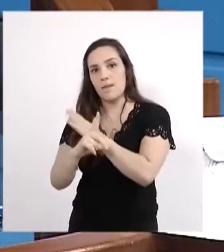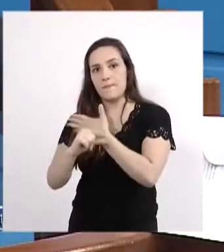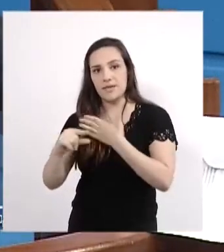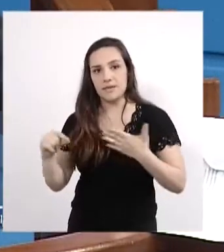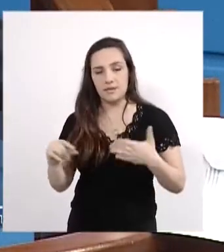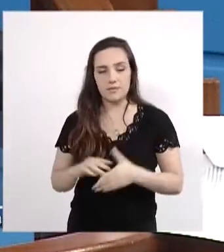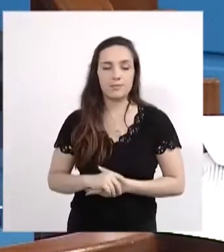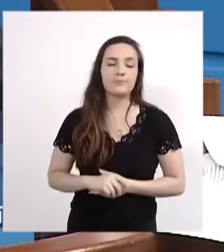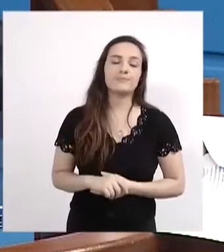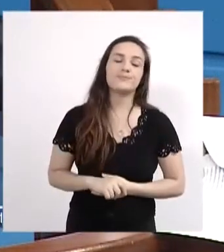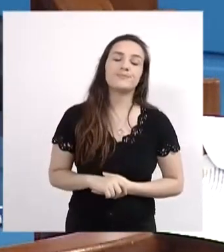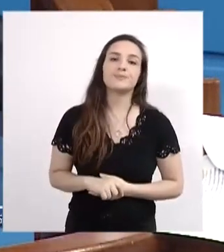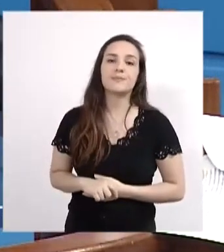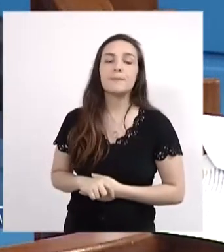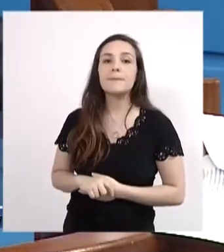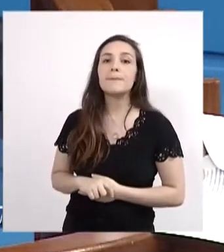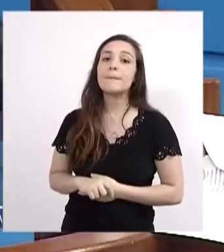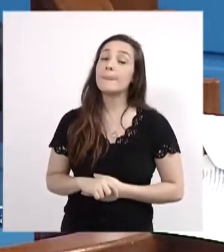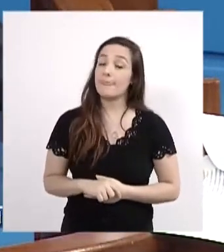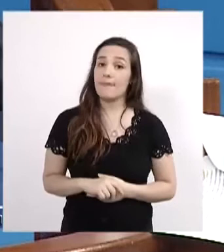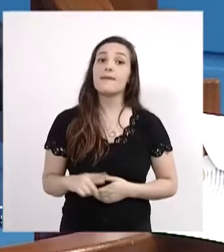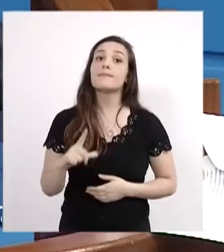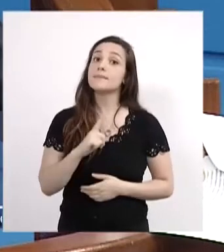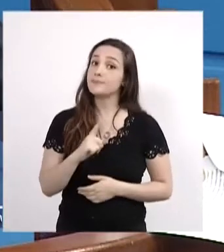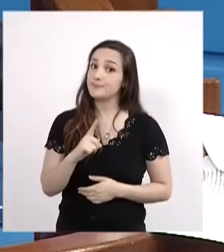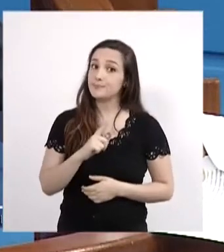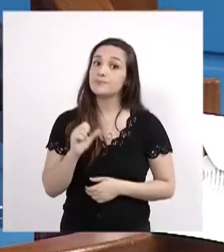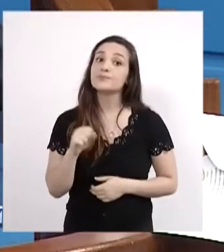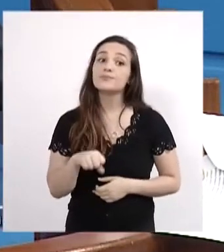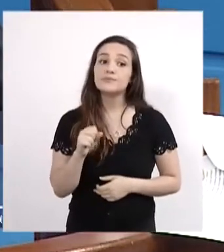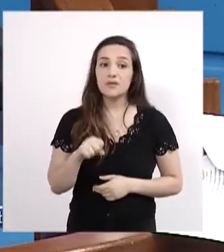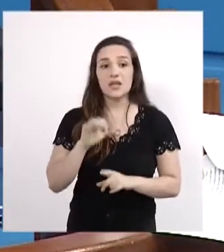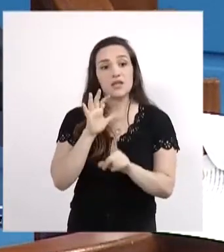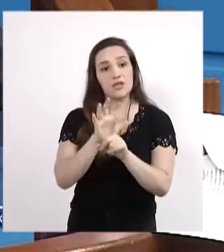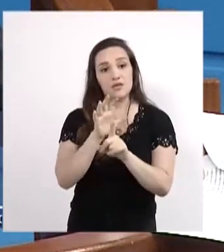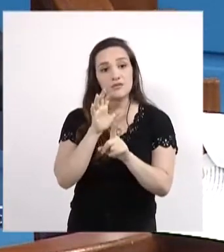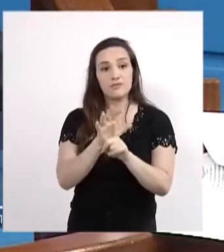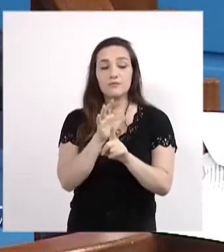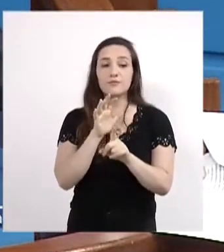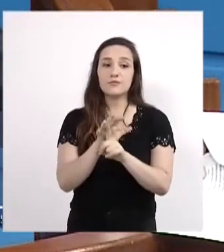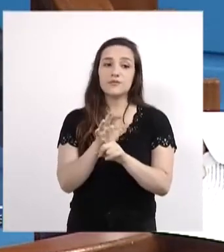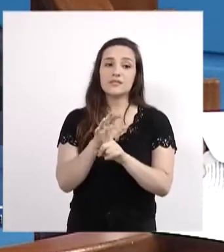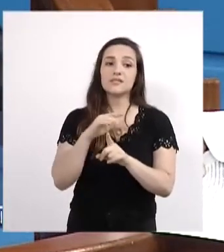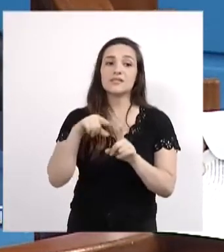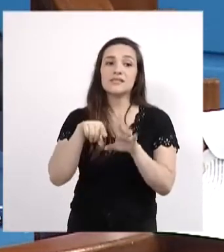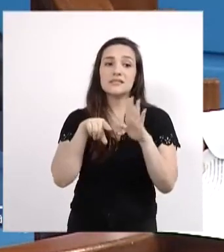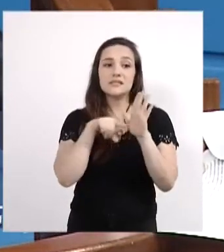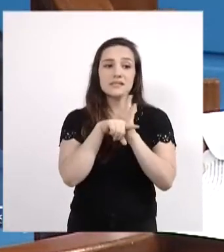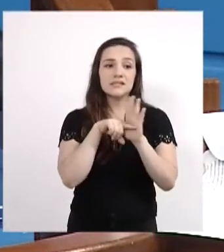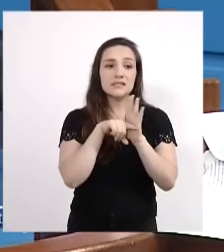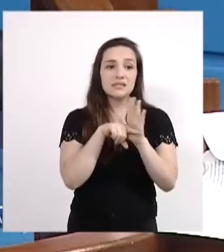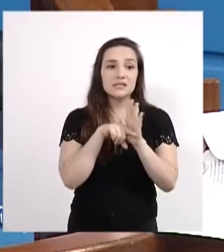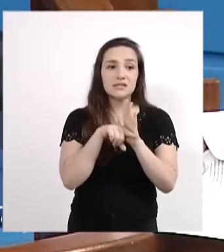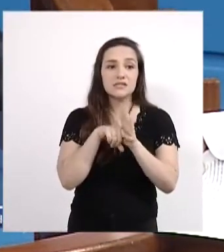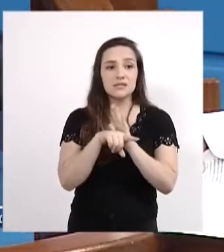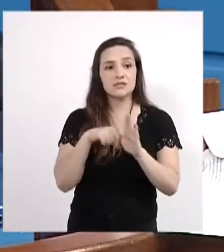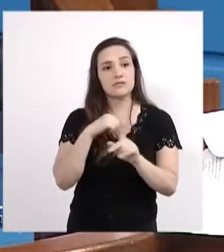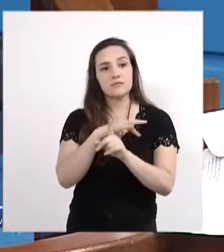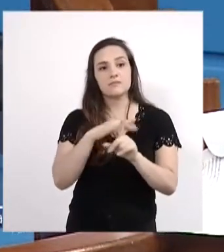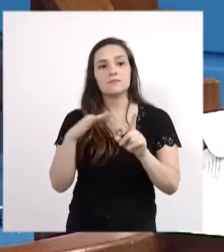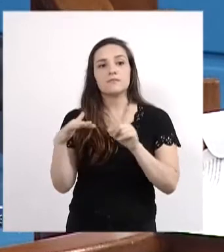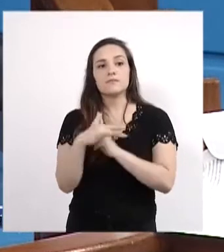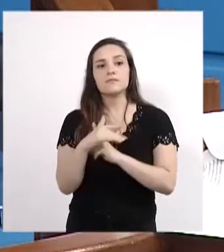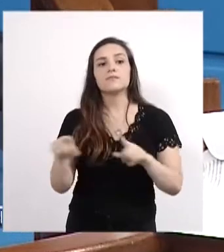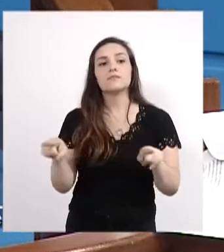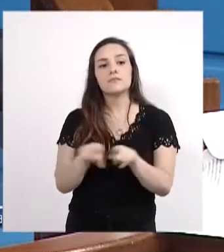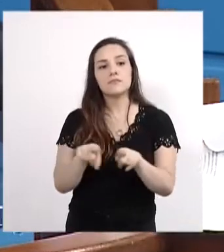dos efeitos negativos para o meio ambiente, para esses biomas, também